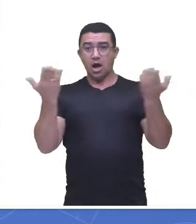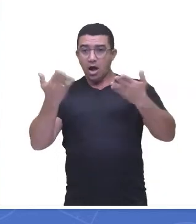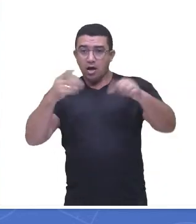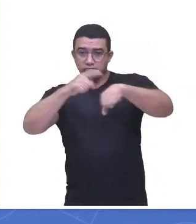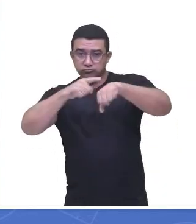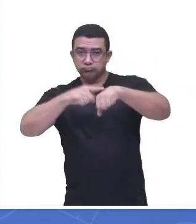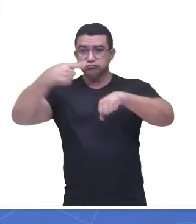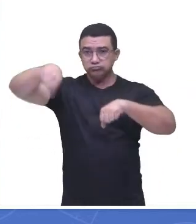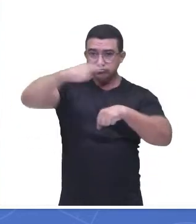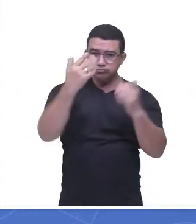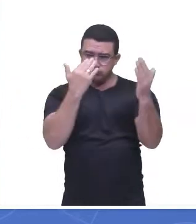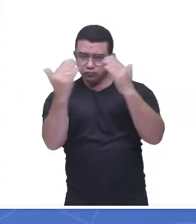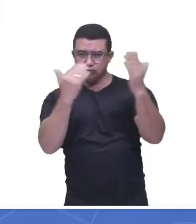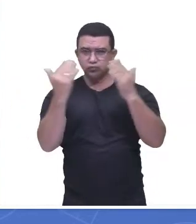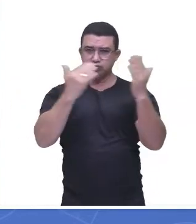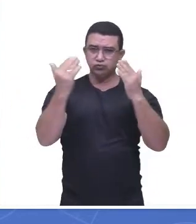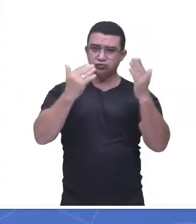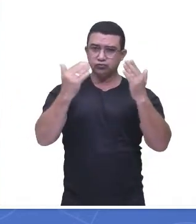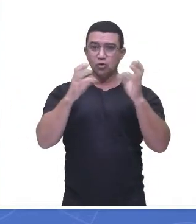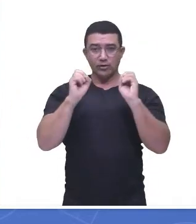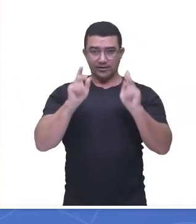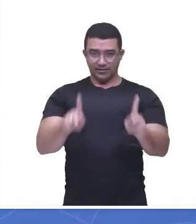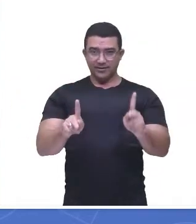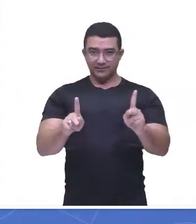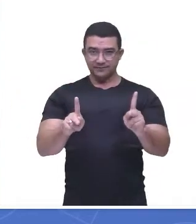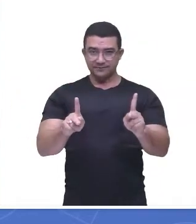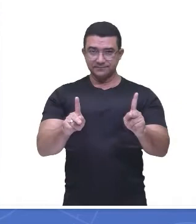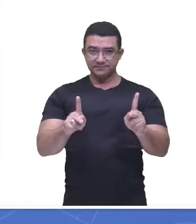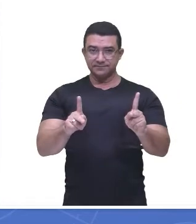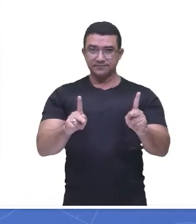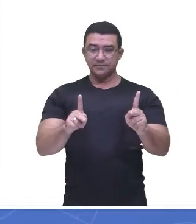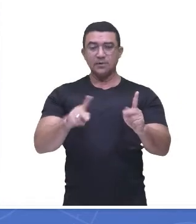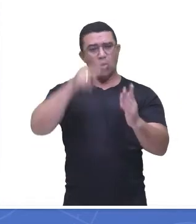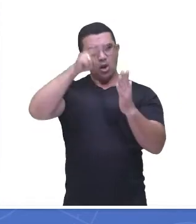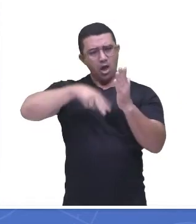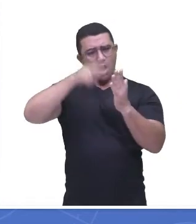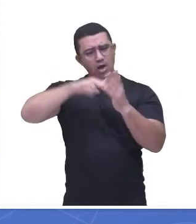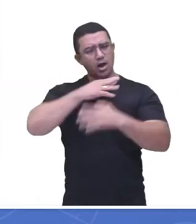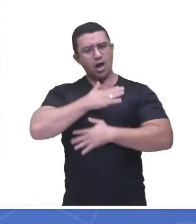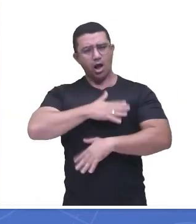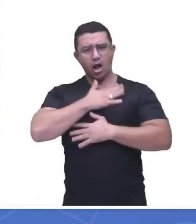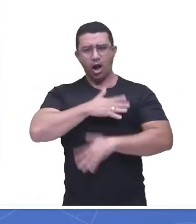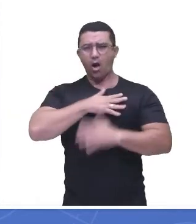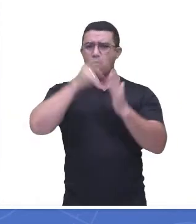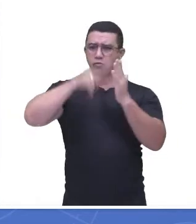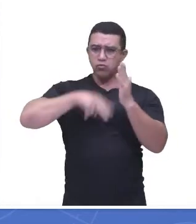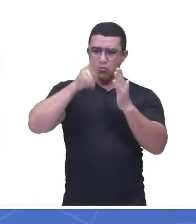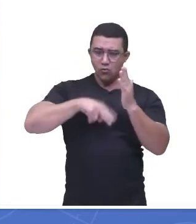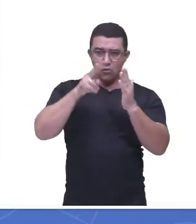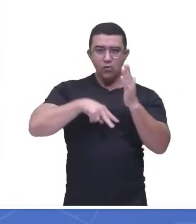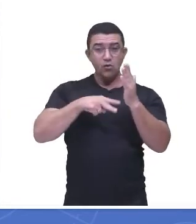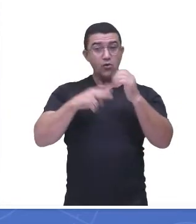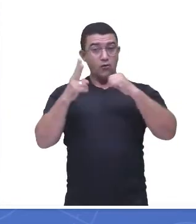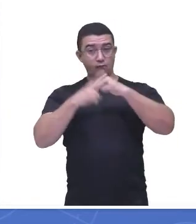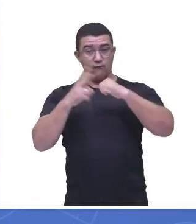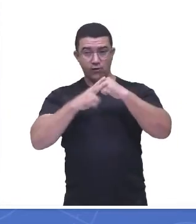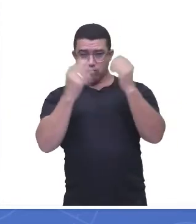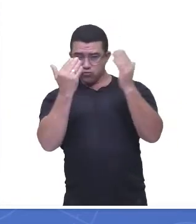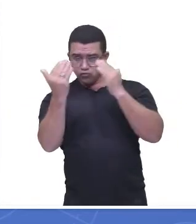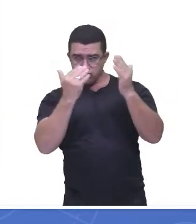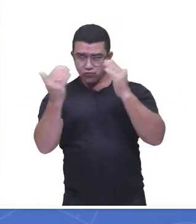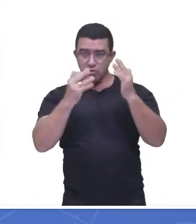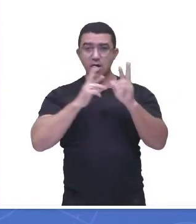vocês, a análise é de vocês, tá certo? Leiam calmamente a sentença, observem os verbos, analisem